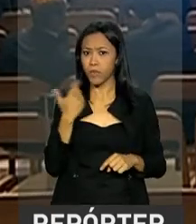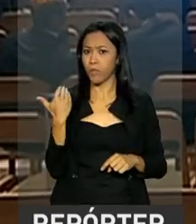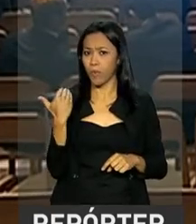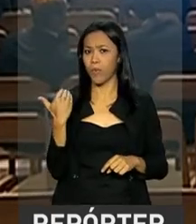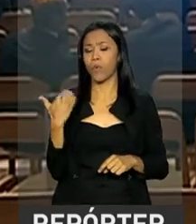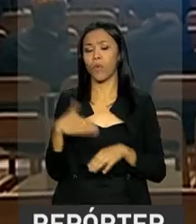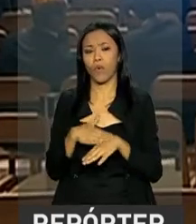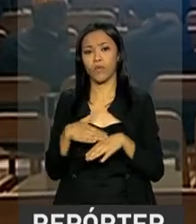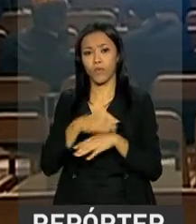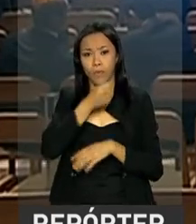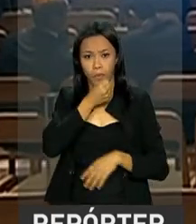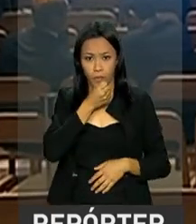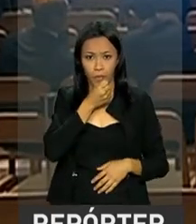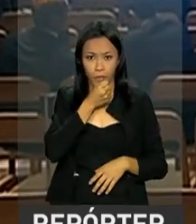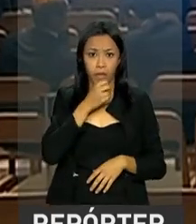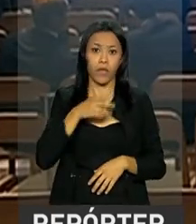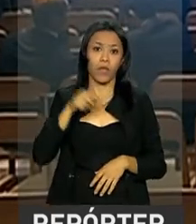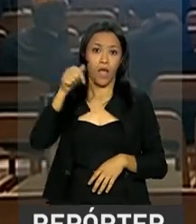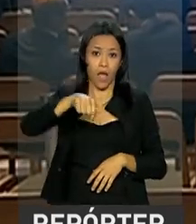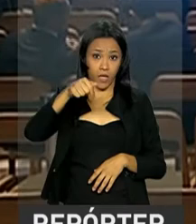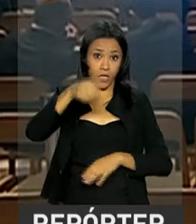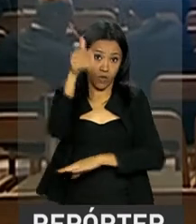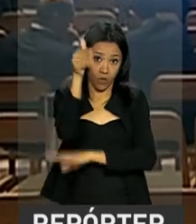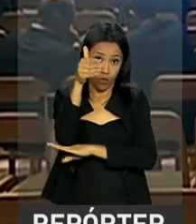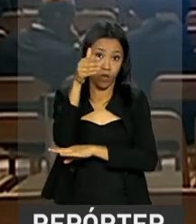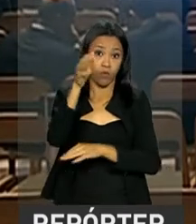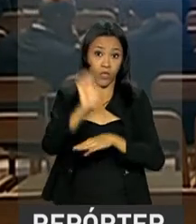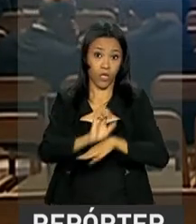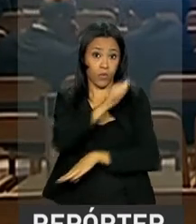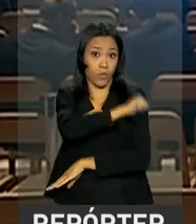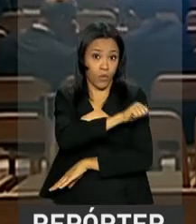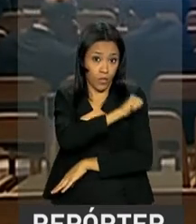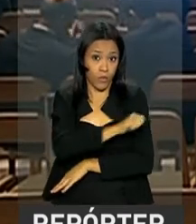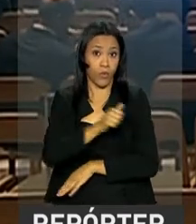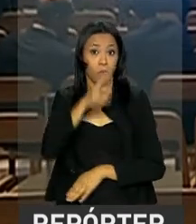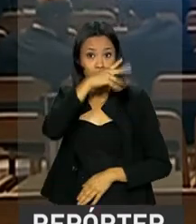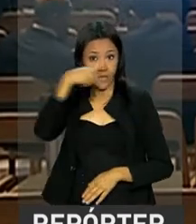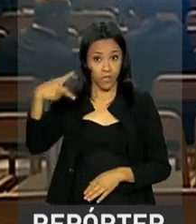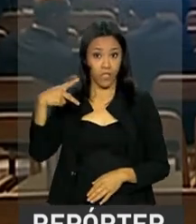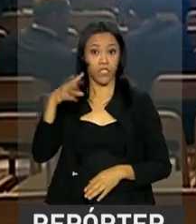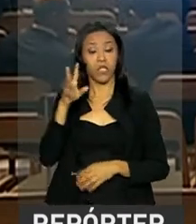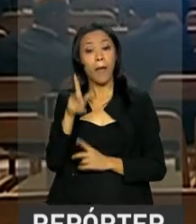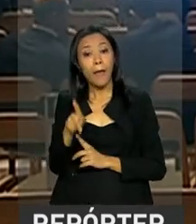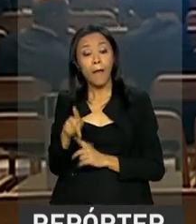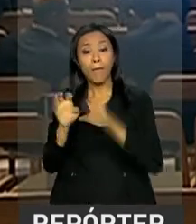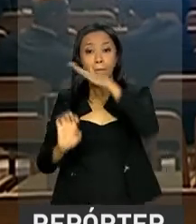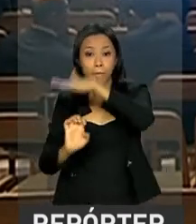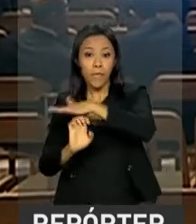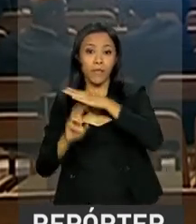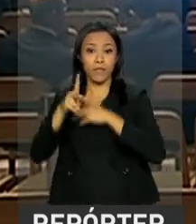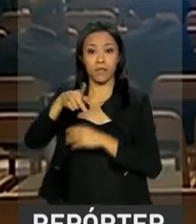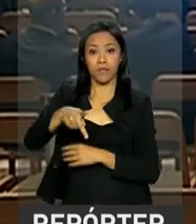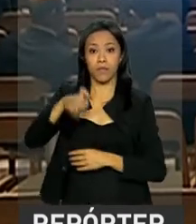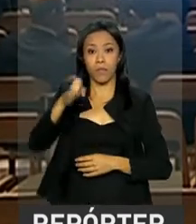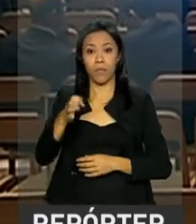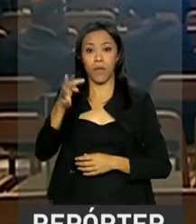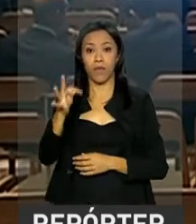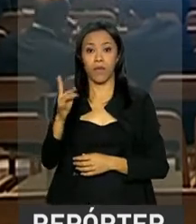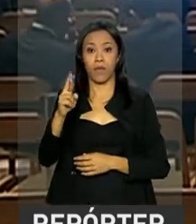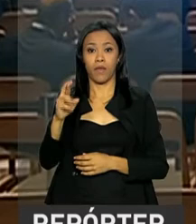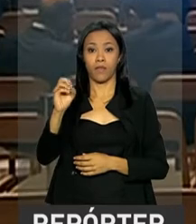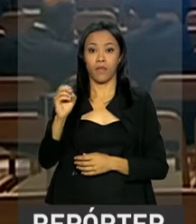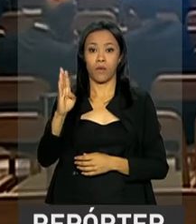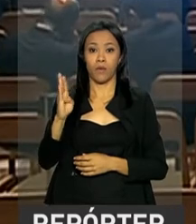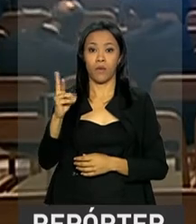os jornalistas aqui neste hotel no Rio de Janeiro, assim que ele chegou para participar do leilão. Vamos ouvir agora um